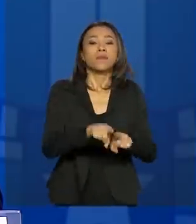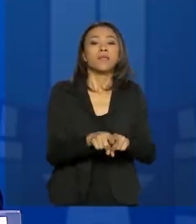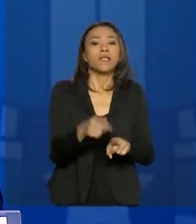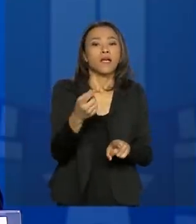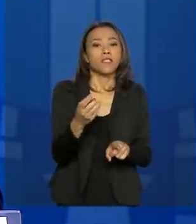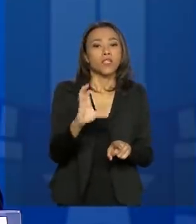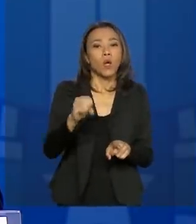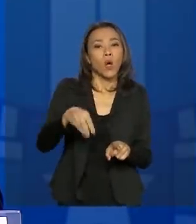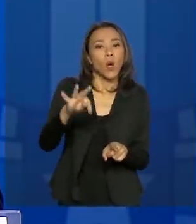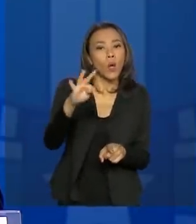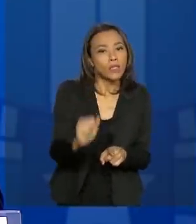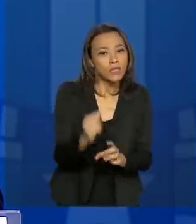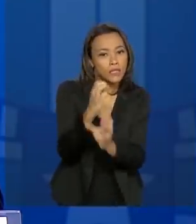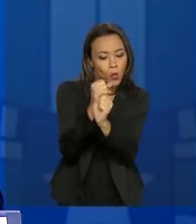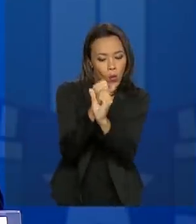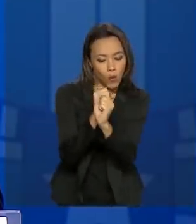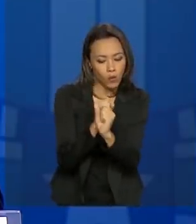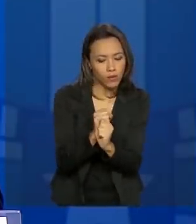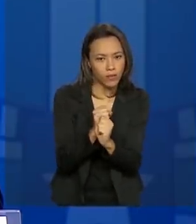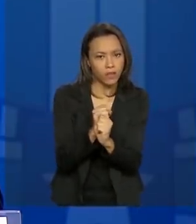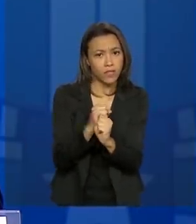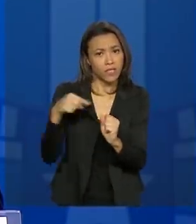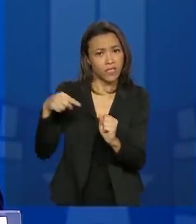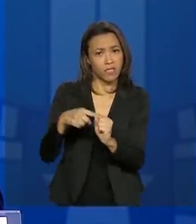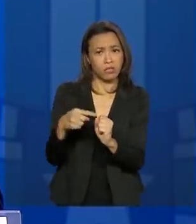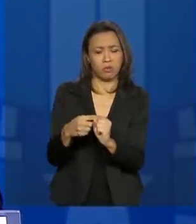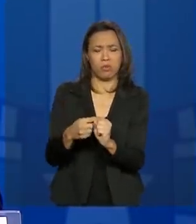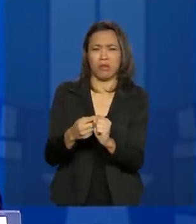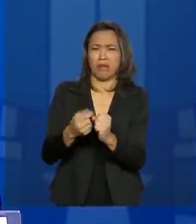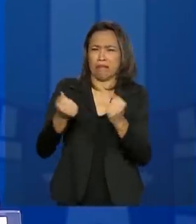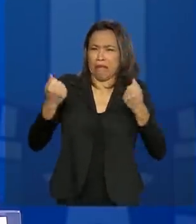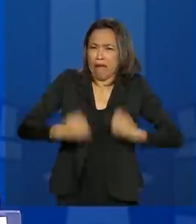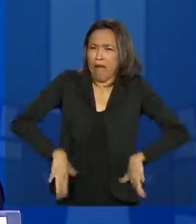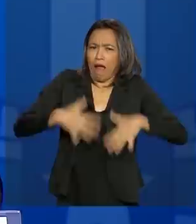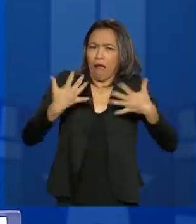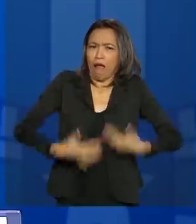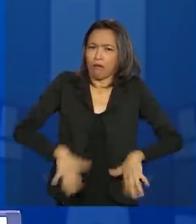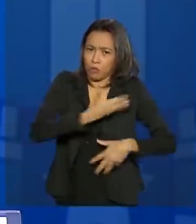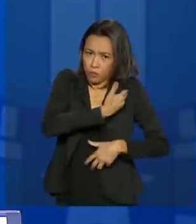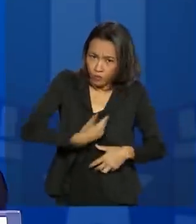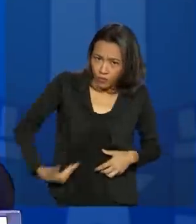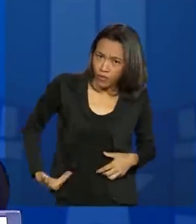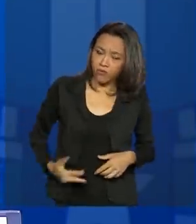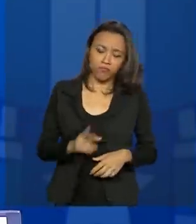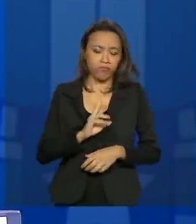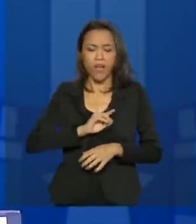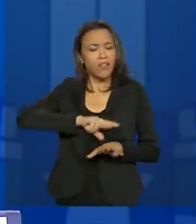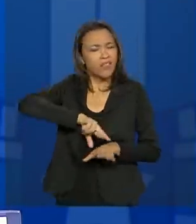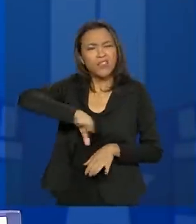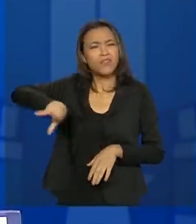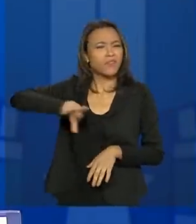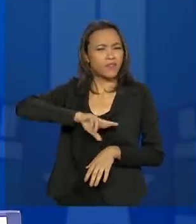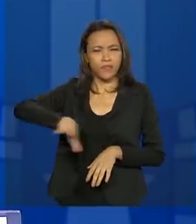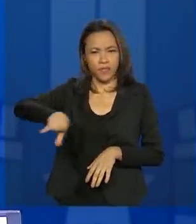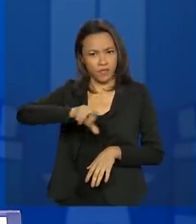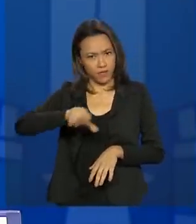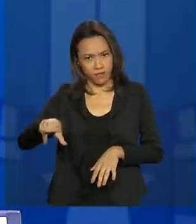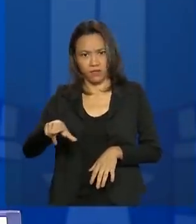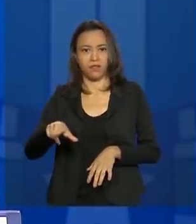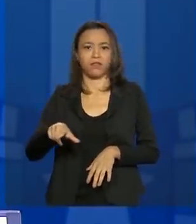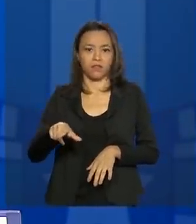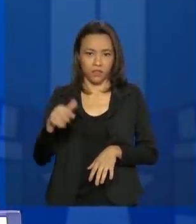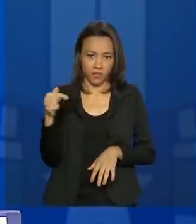primárias é não representa uma nova despesa é diferente de outras despesas associadas a